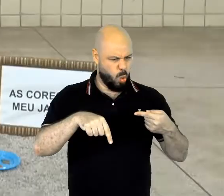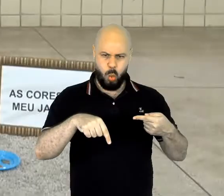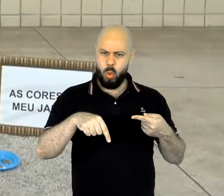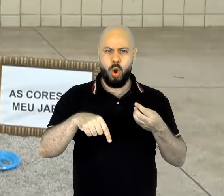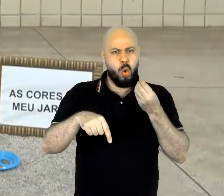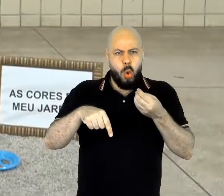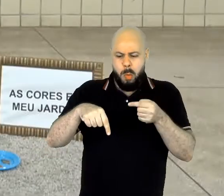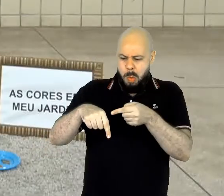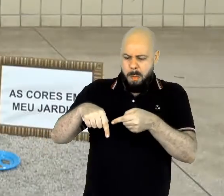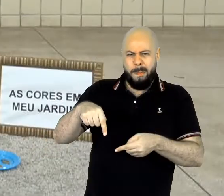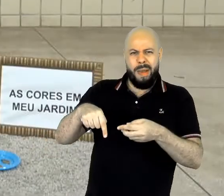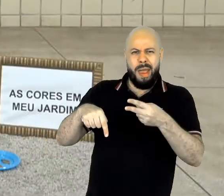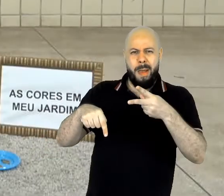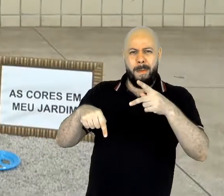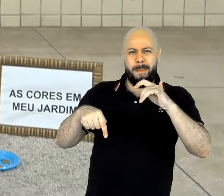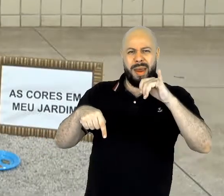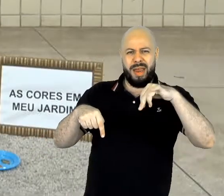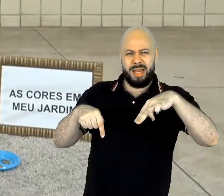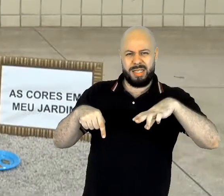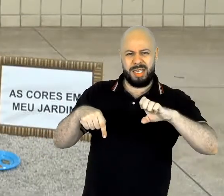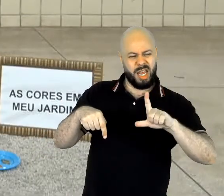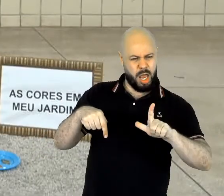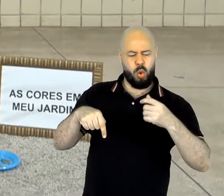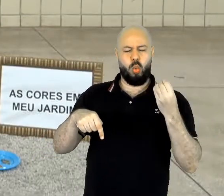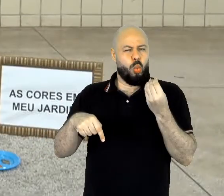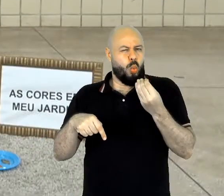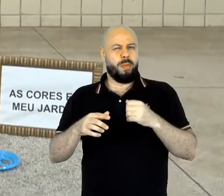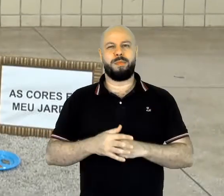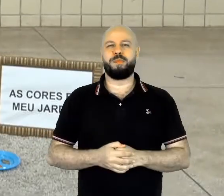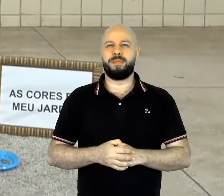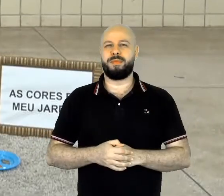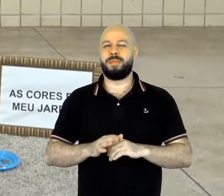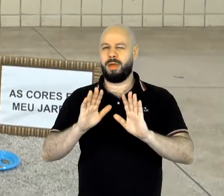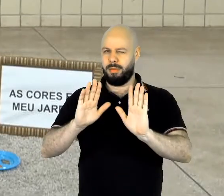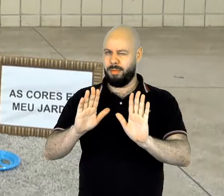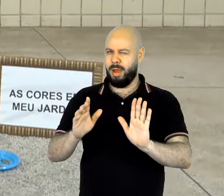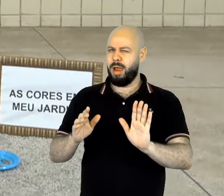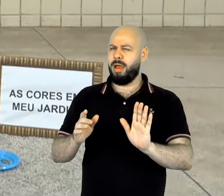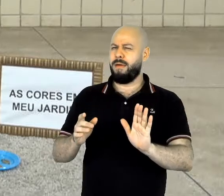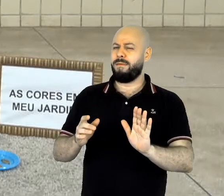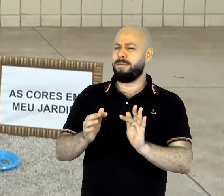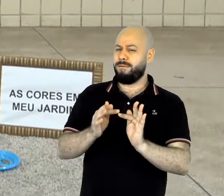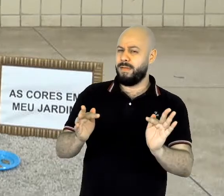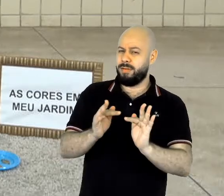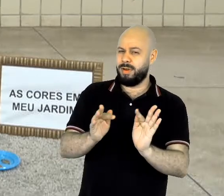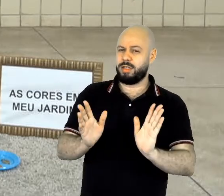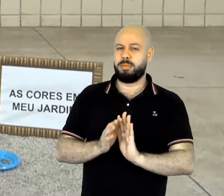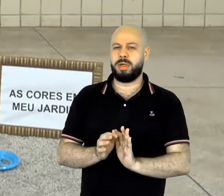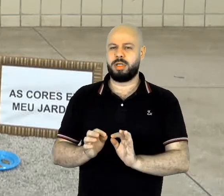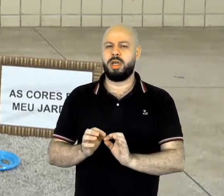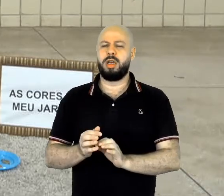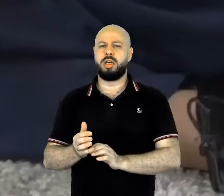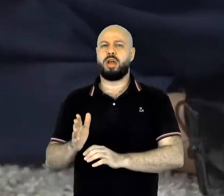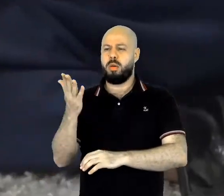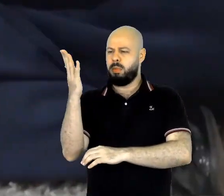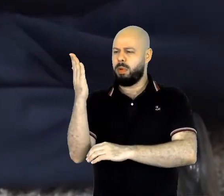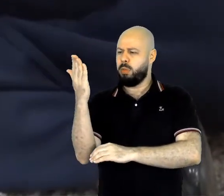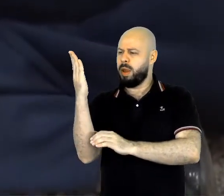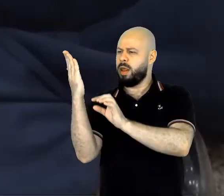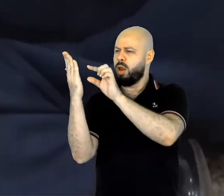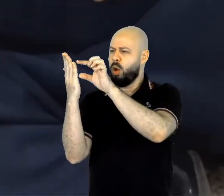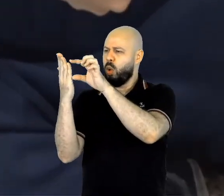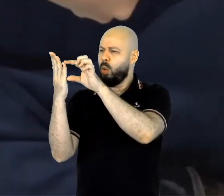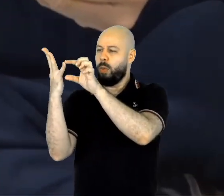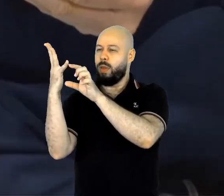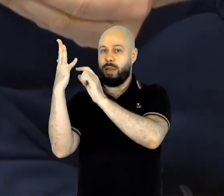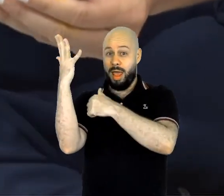um pincel, professor? Eu nem sei fazer um pincel. É simples. Você vai escolher o mango, que é esse pedaço aqui de madeira, que você recolheu